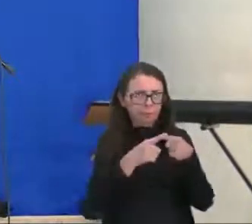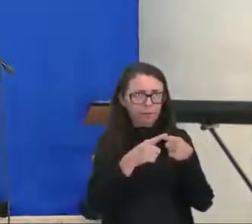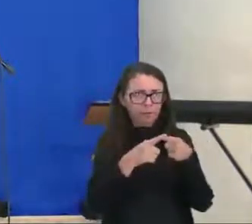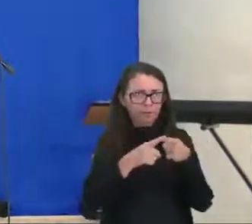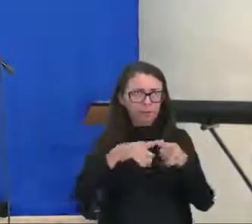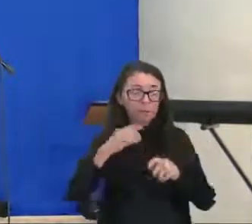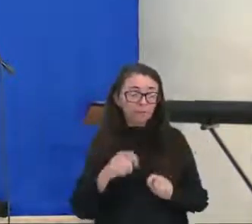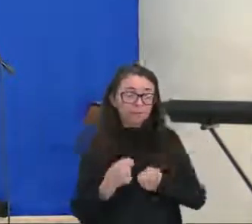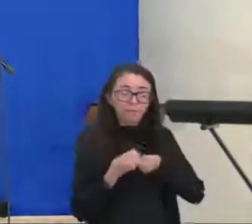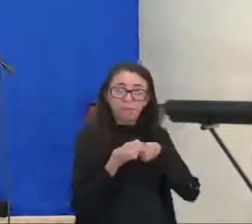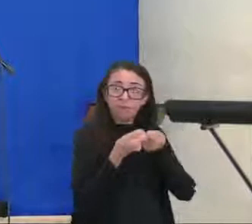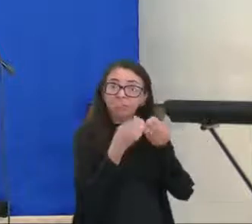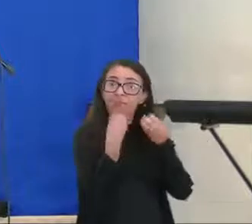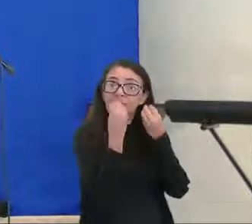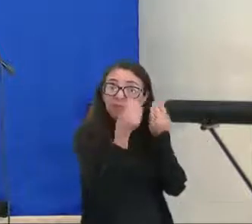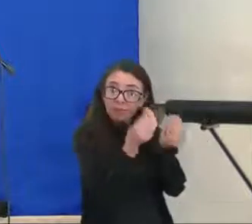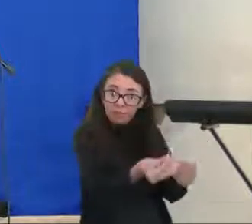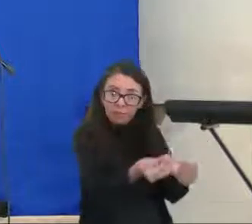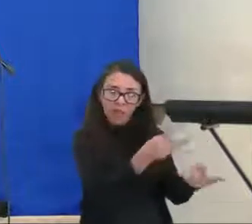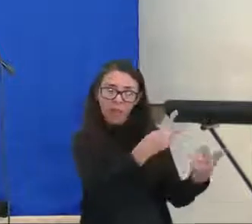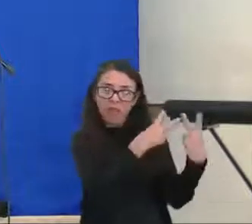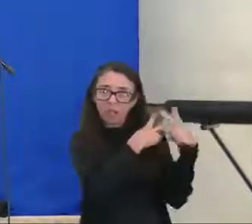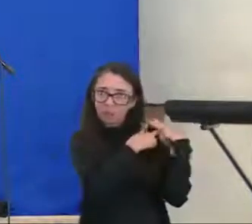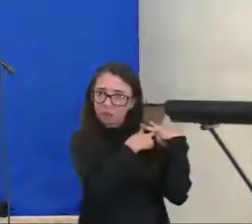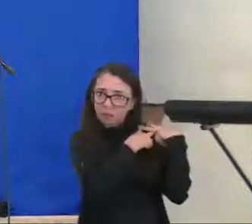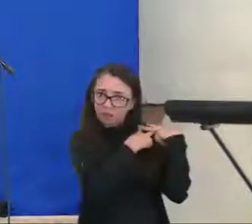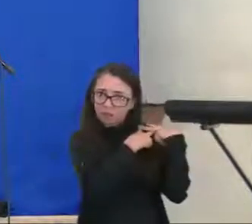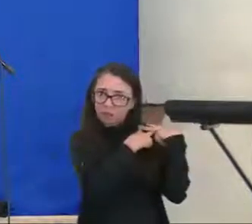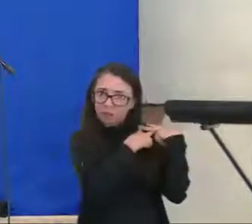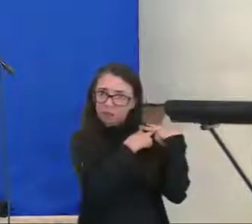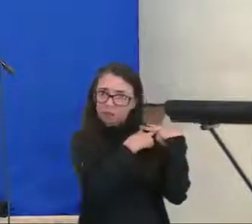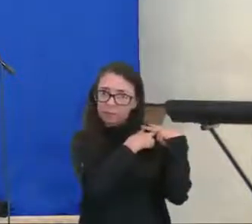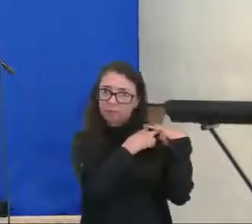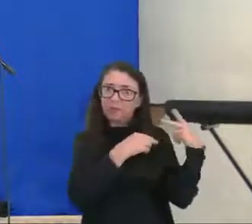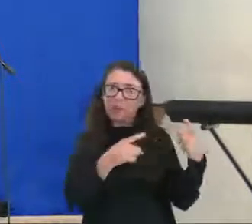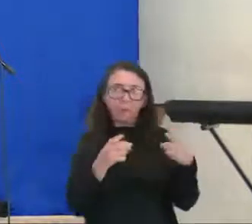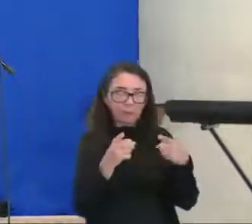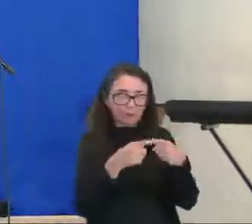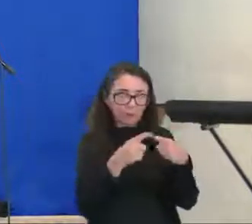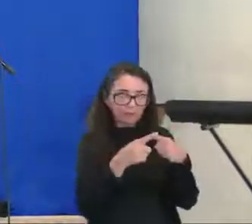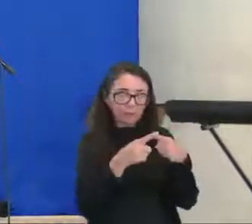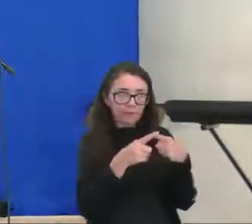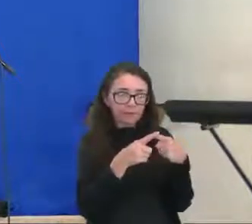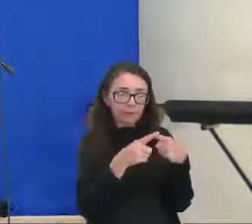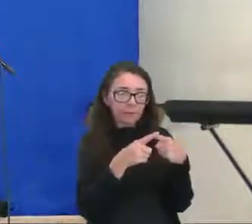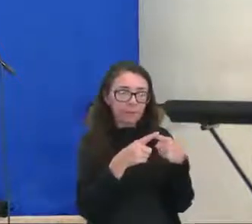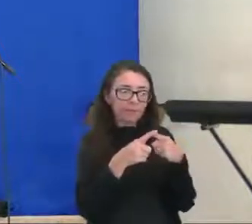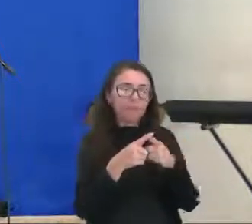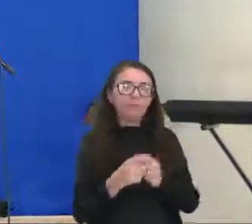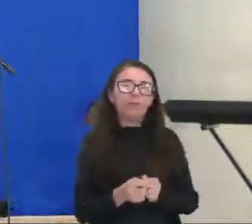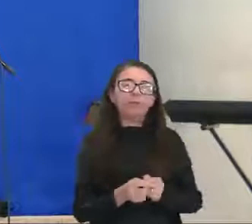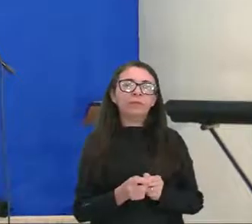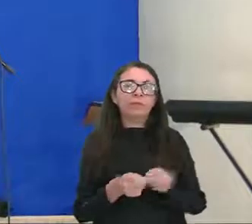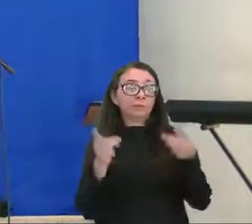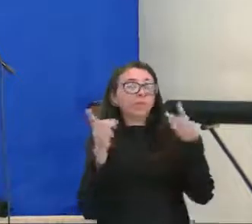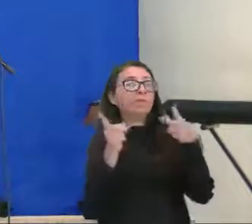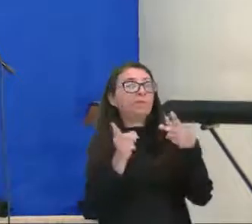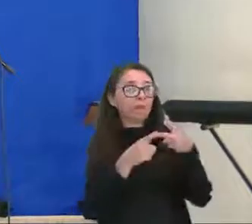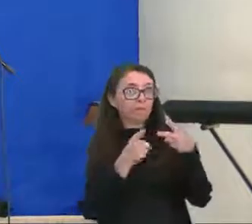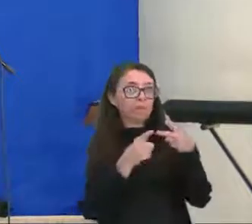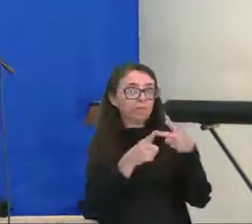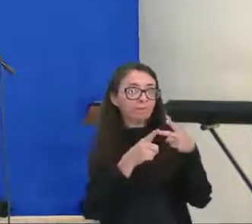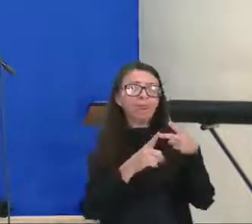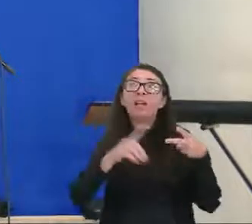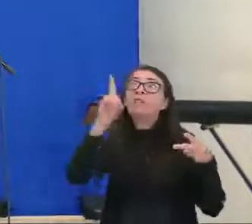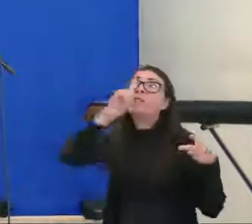uma pessoa, ele encontrava como uma pessoa, tinha que realizar um propósito. E segundo, o Espírito Santo era